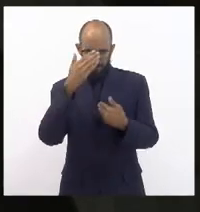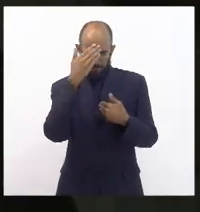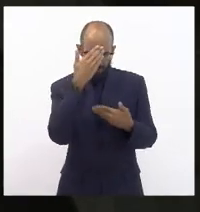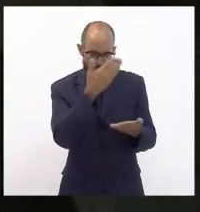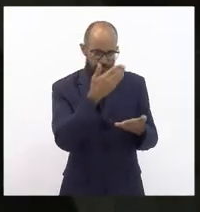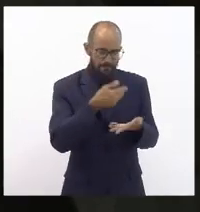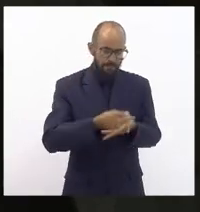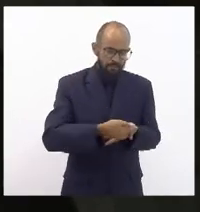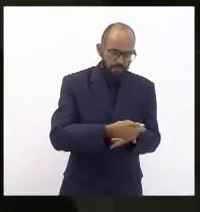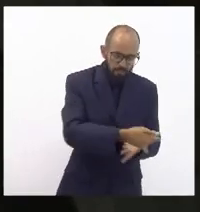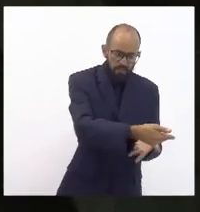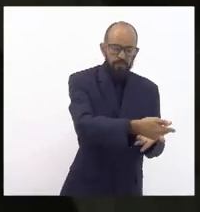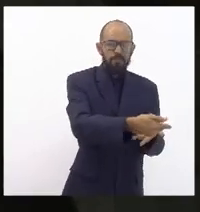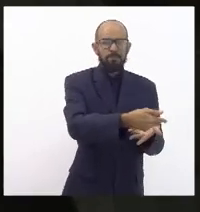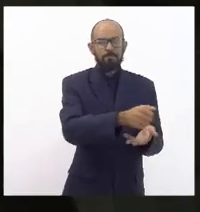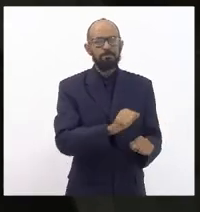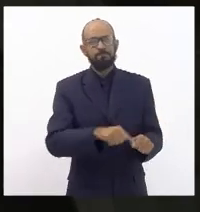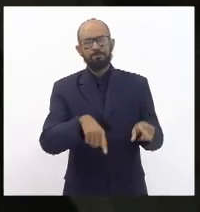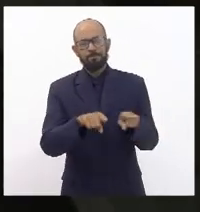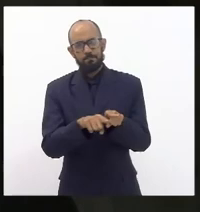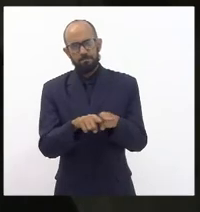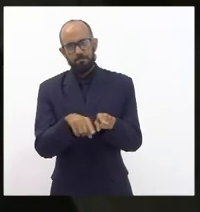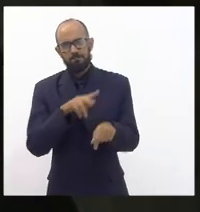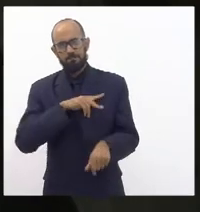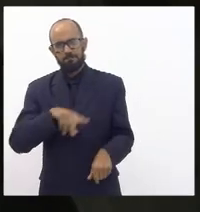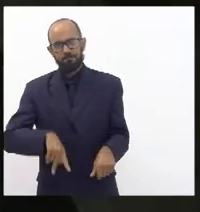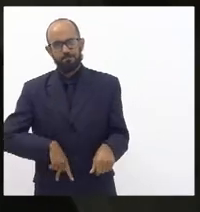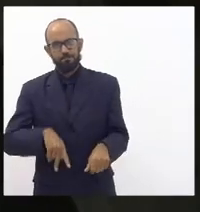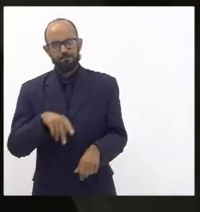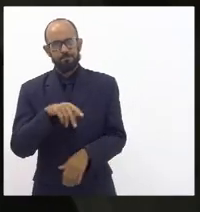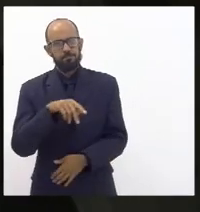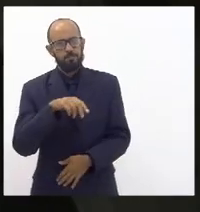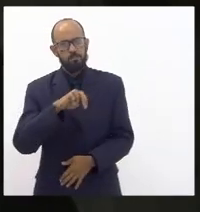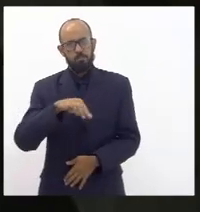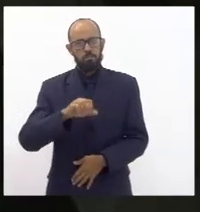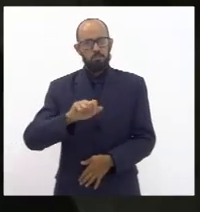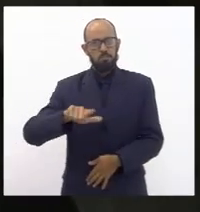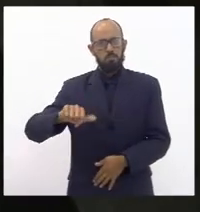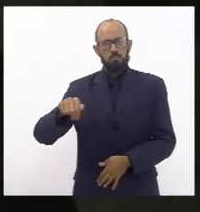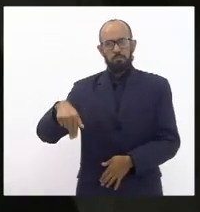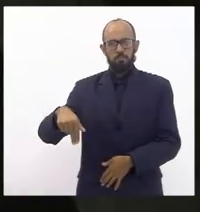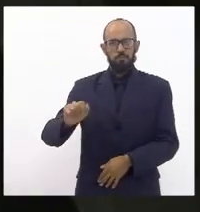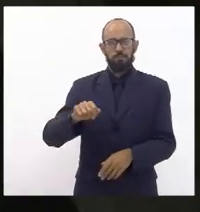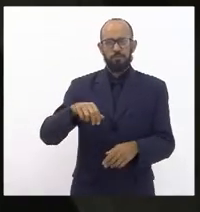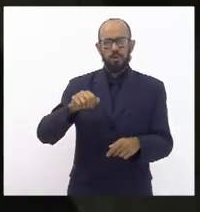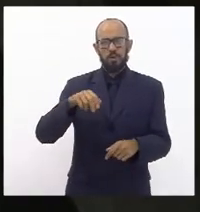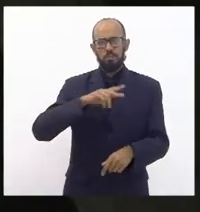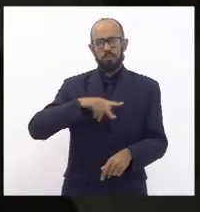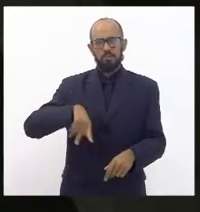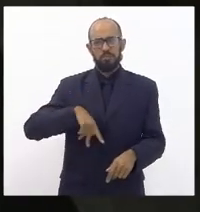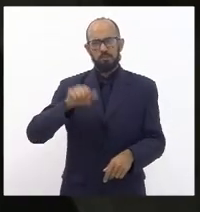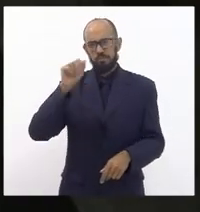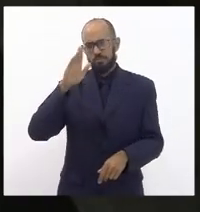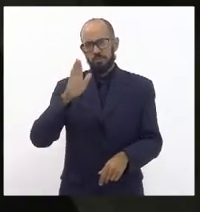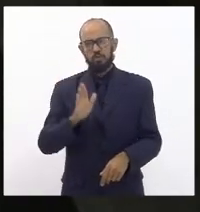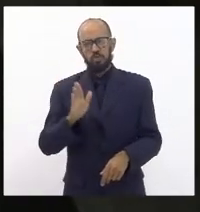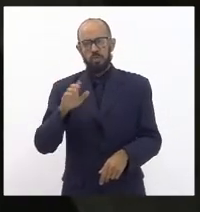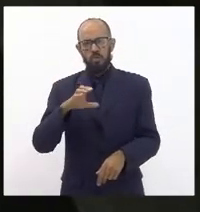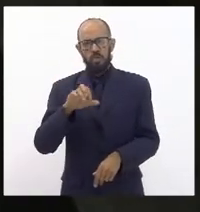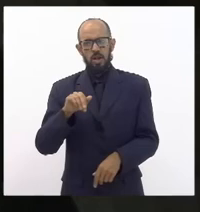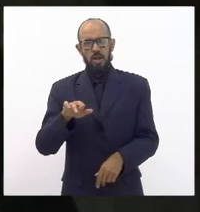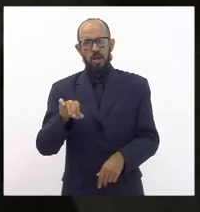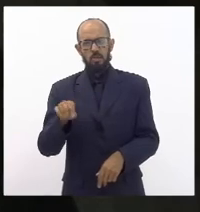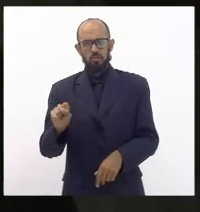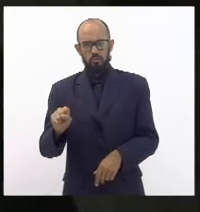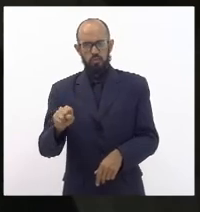pela acolhida ao presidente Estadual Alessandro Molon ao presidente Nacional Carlos Siqueira também como fiz ontem na nota